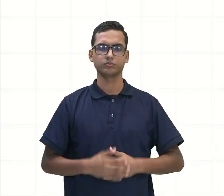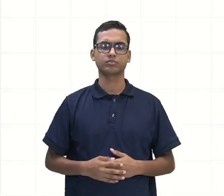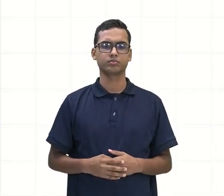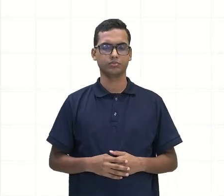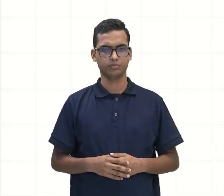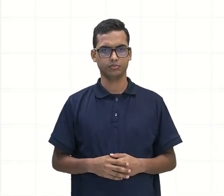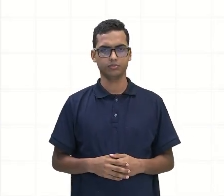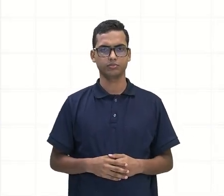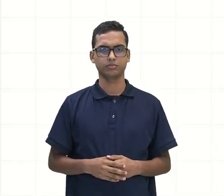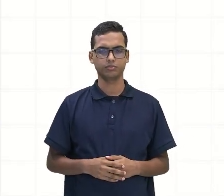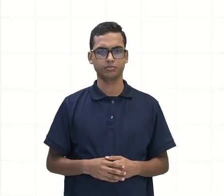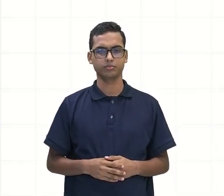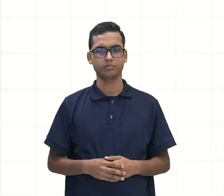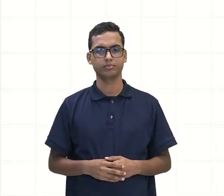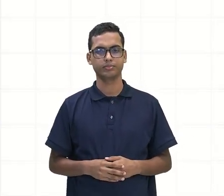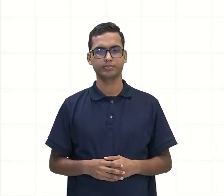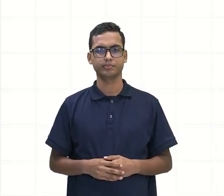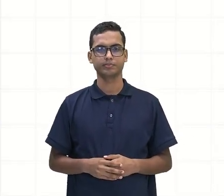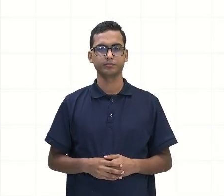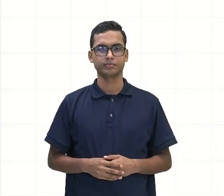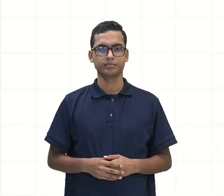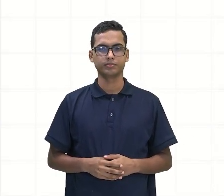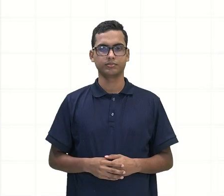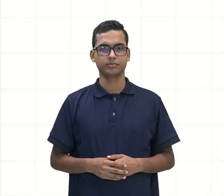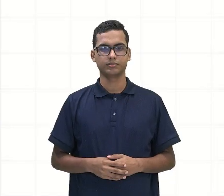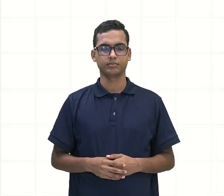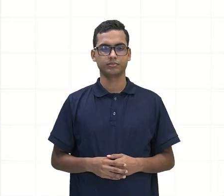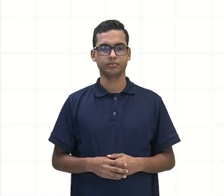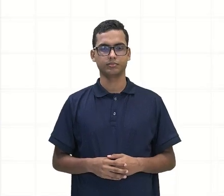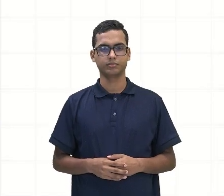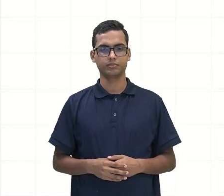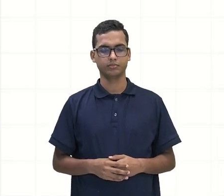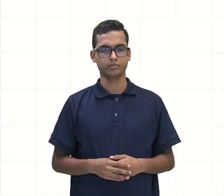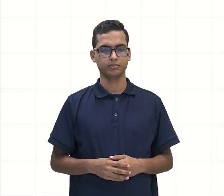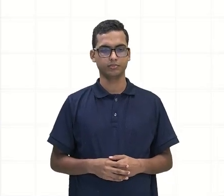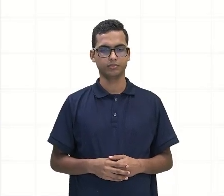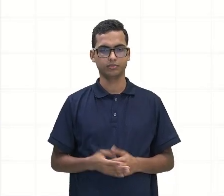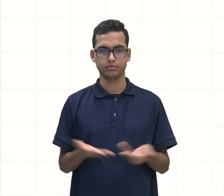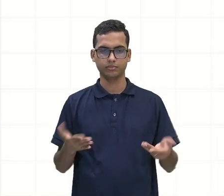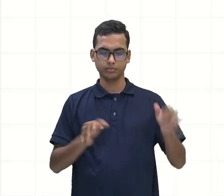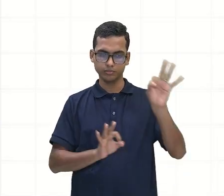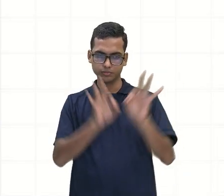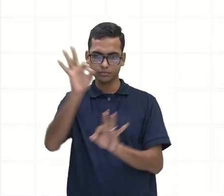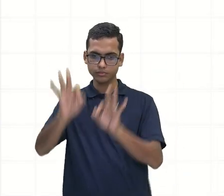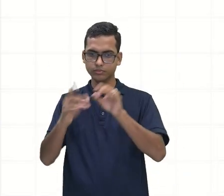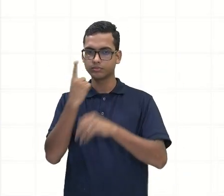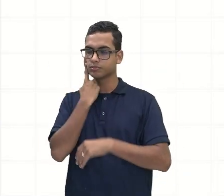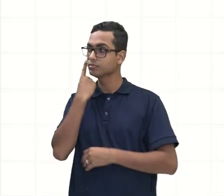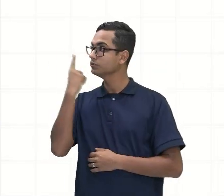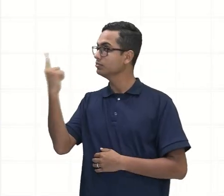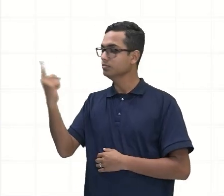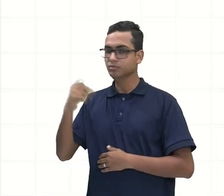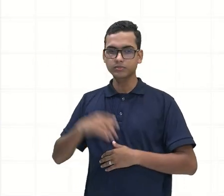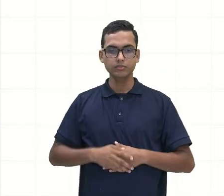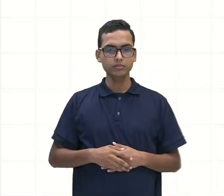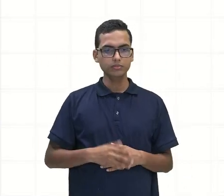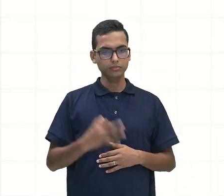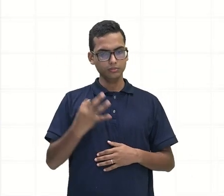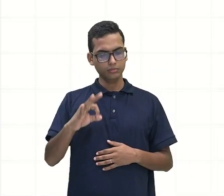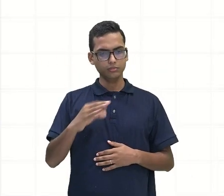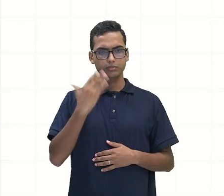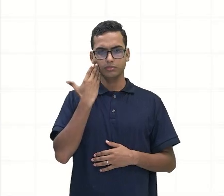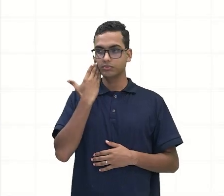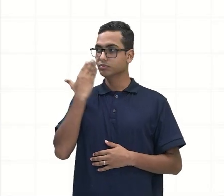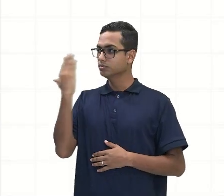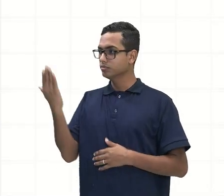então 16 vezes menos 2 é menos 32. E aqui eu vou repetir o 2, correto? E aí